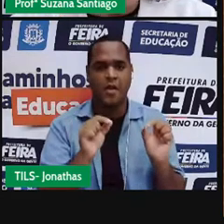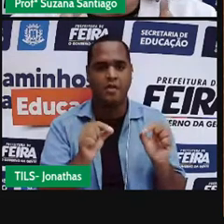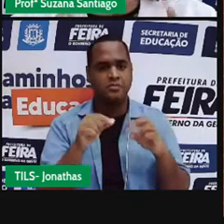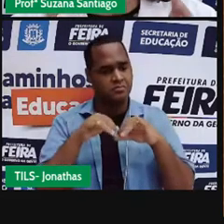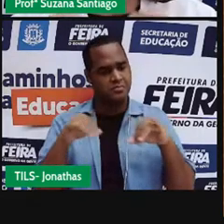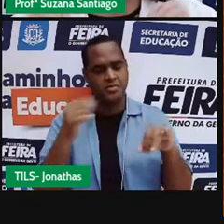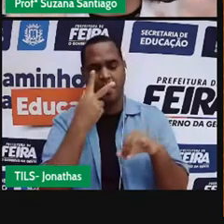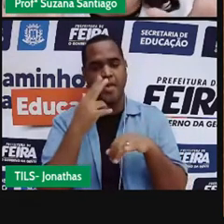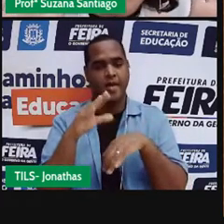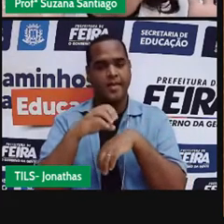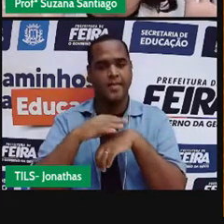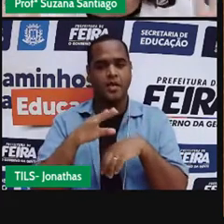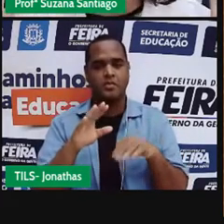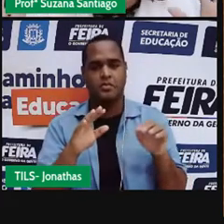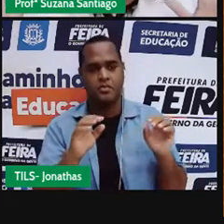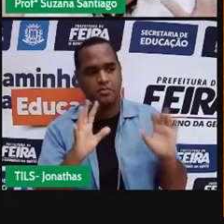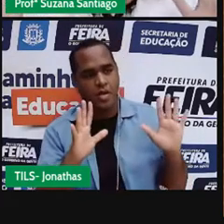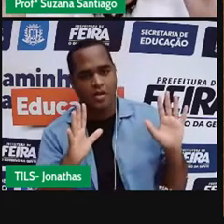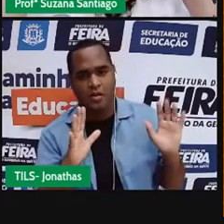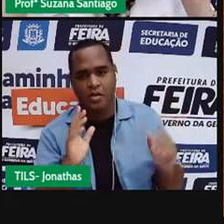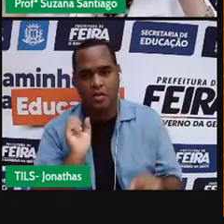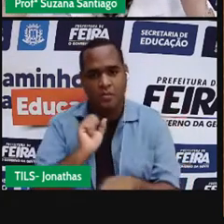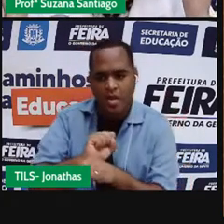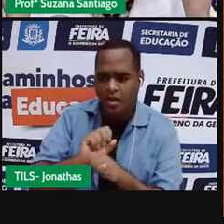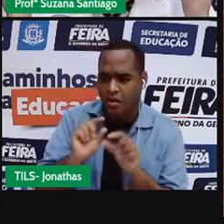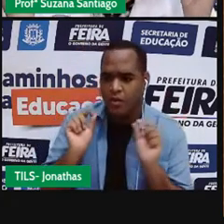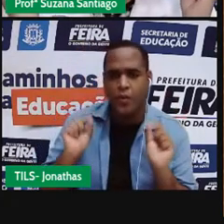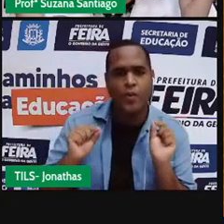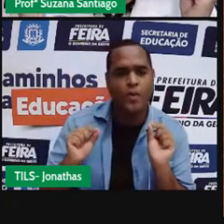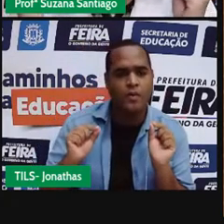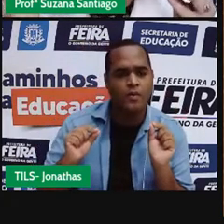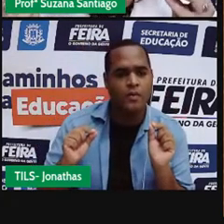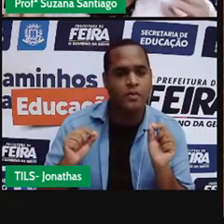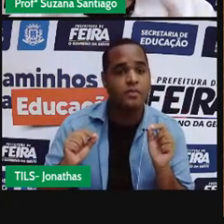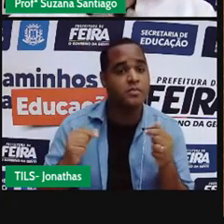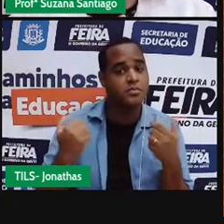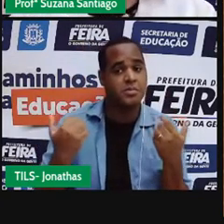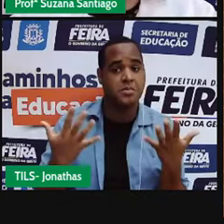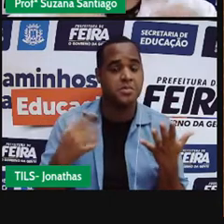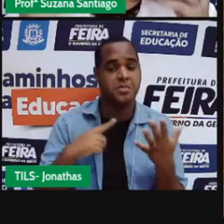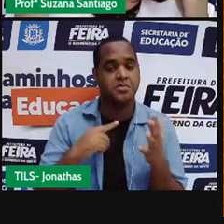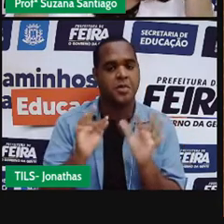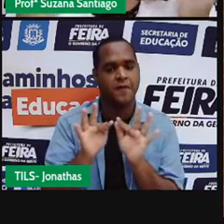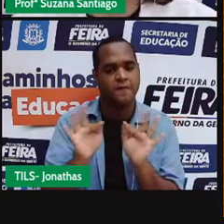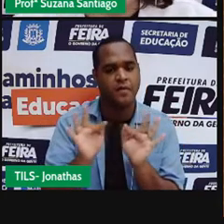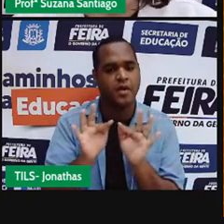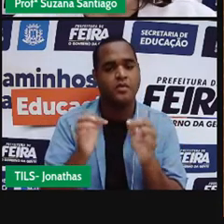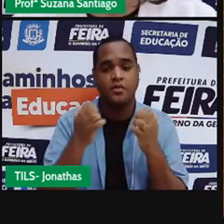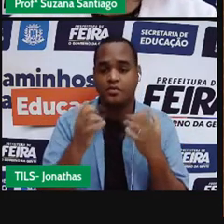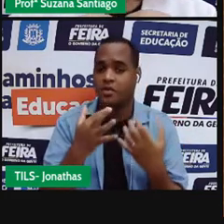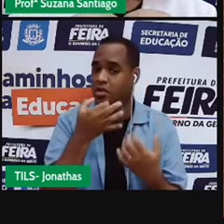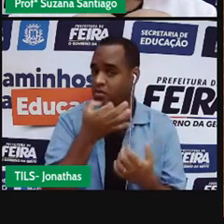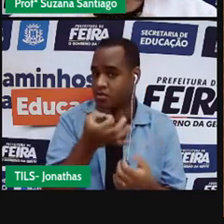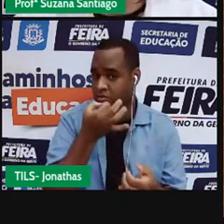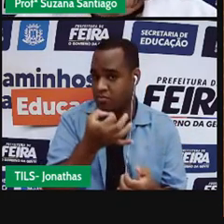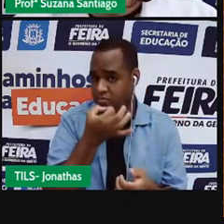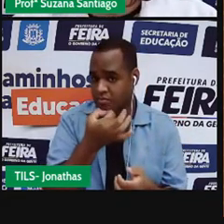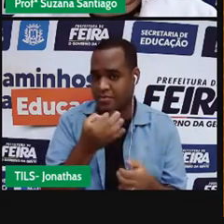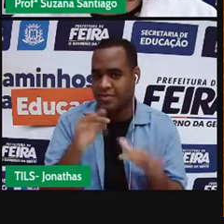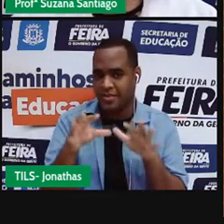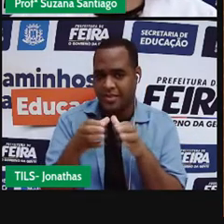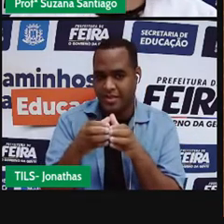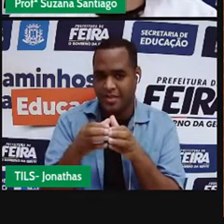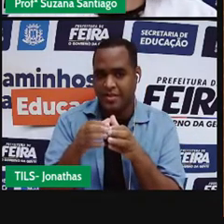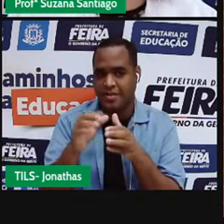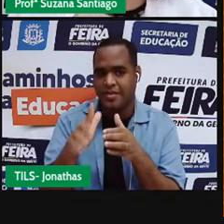notícia, a gente faz assim: epa, peraí, o quê? Essa frase ela foi dita, ela foi sugerida por uma equipe maravilhosa